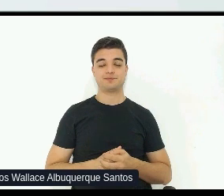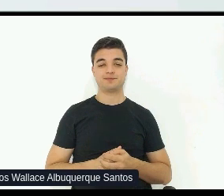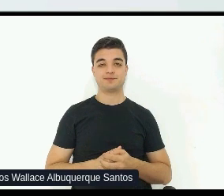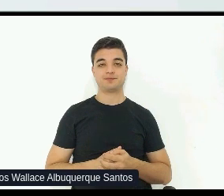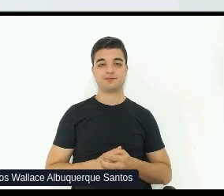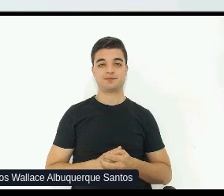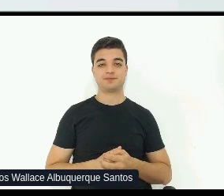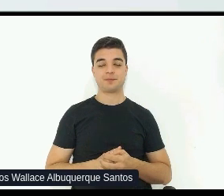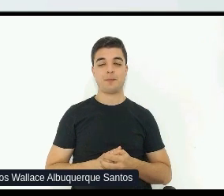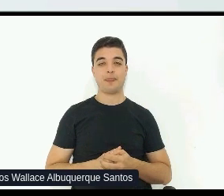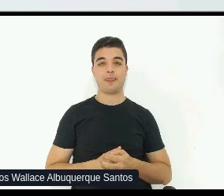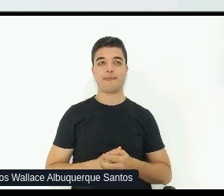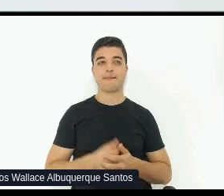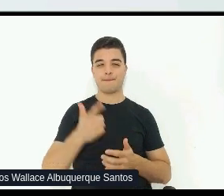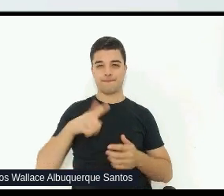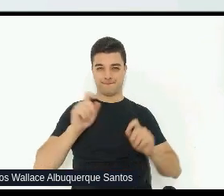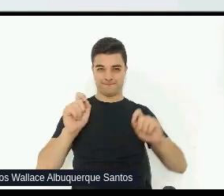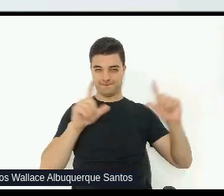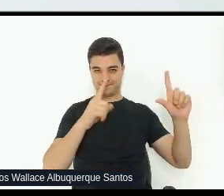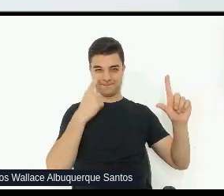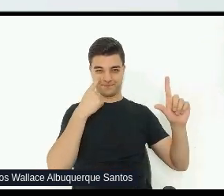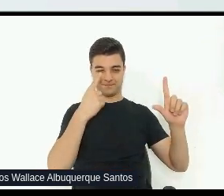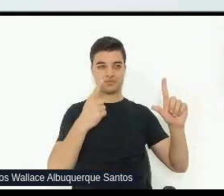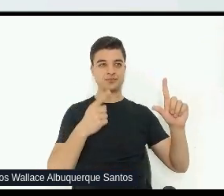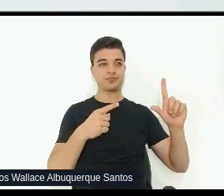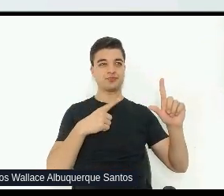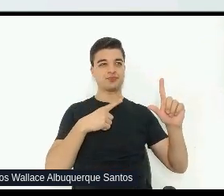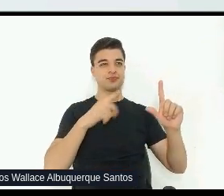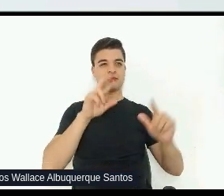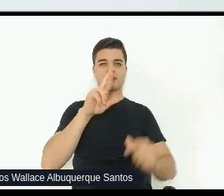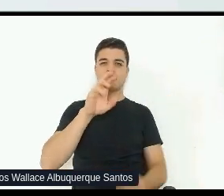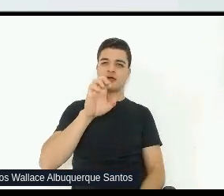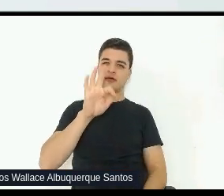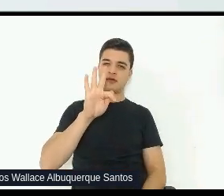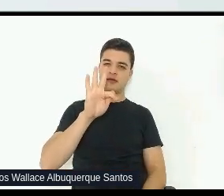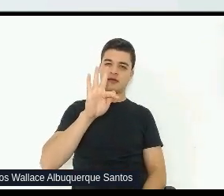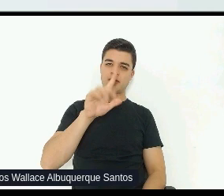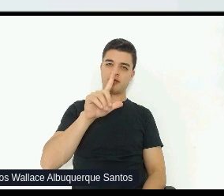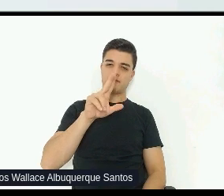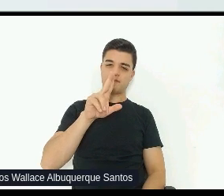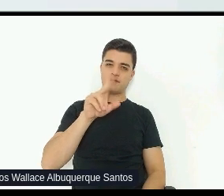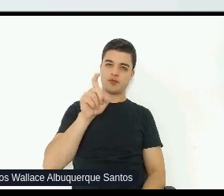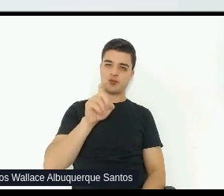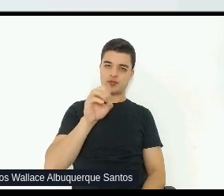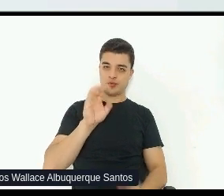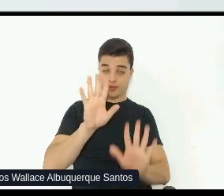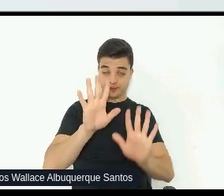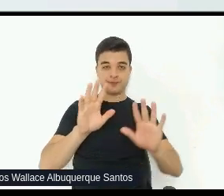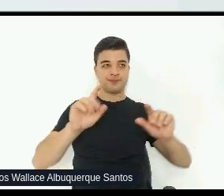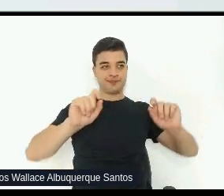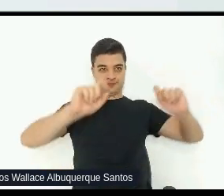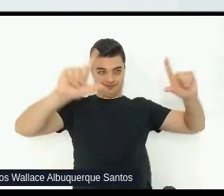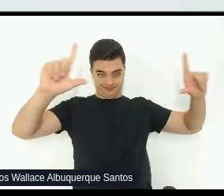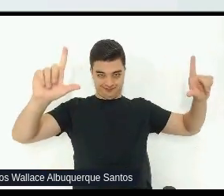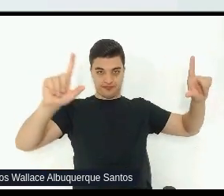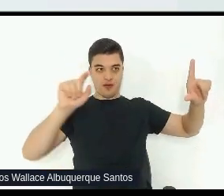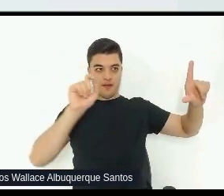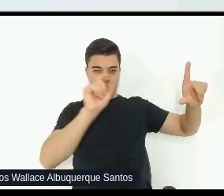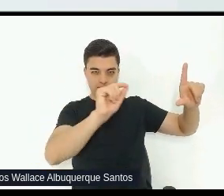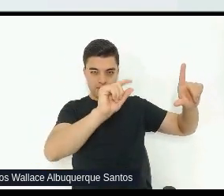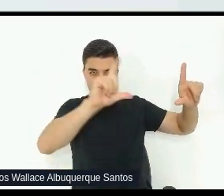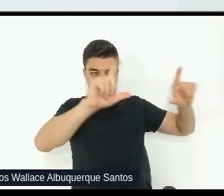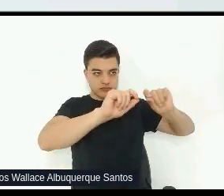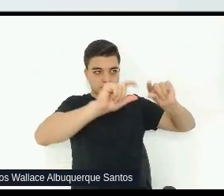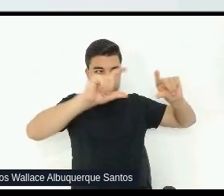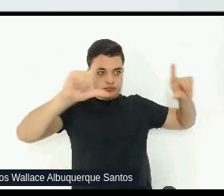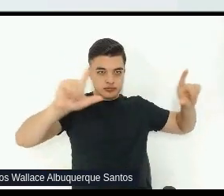trouxe aqui no exemplo, é sobre o refluxo. Em relação a dar zoom na tela para que ela